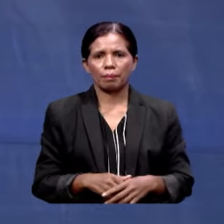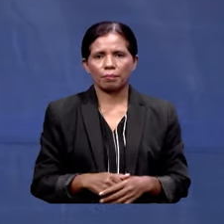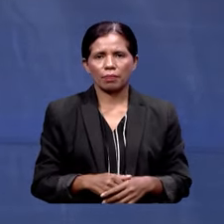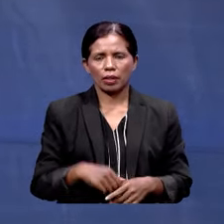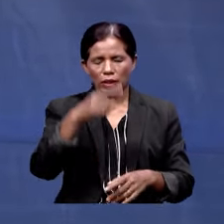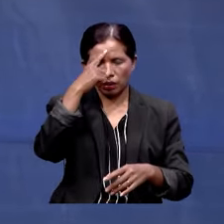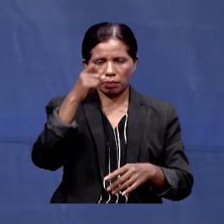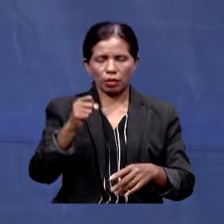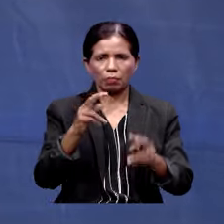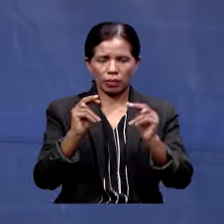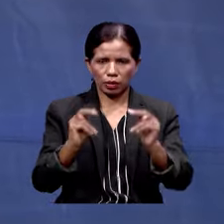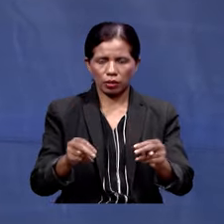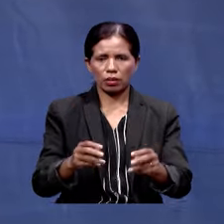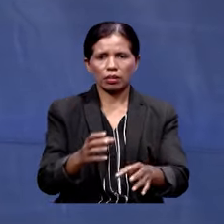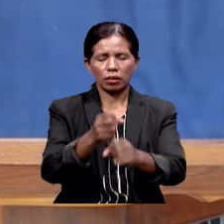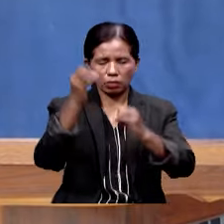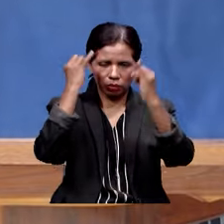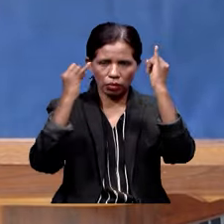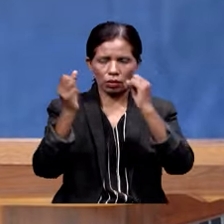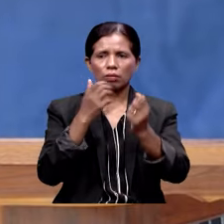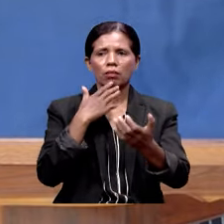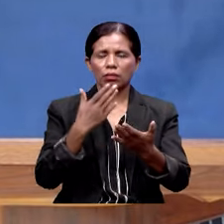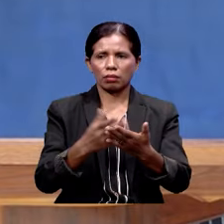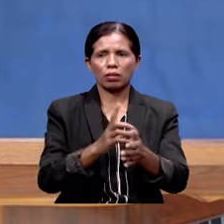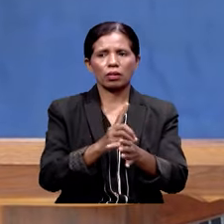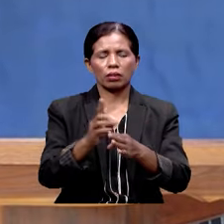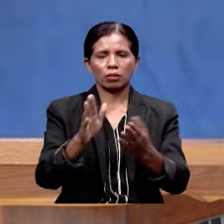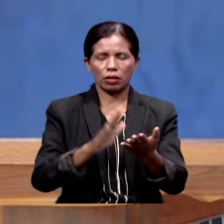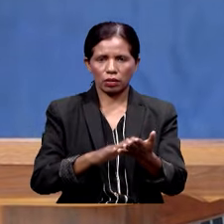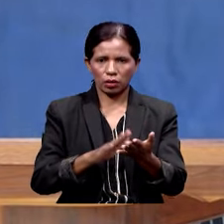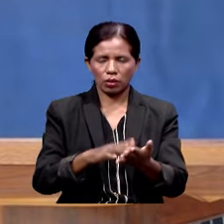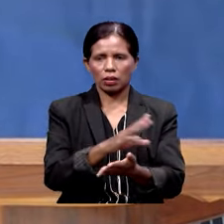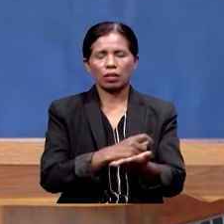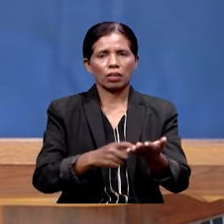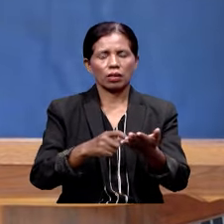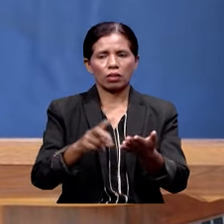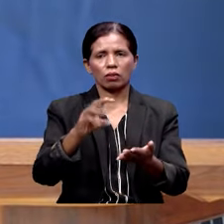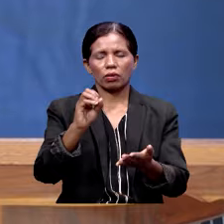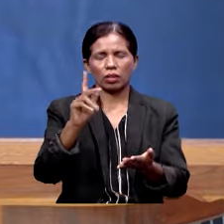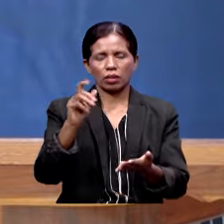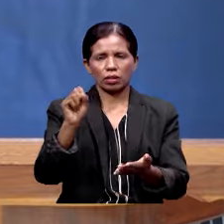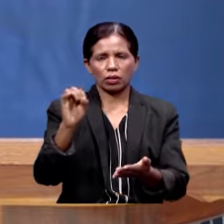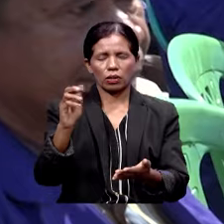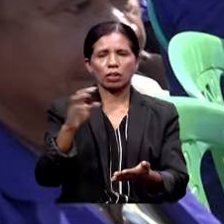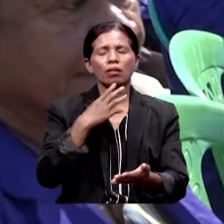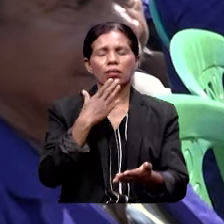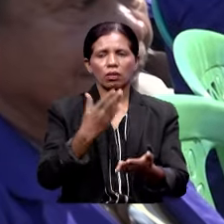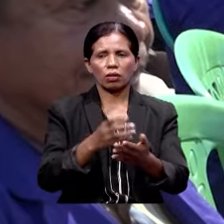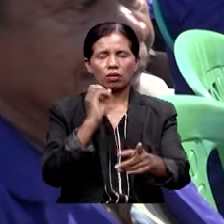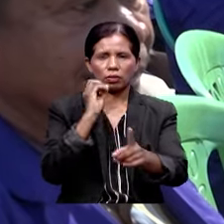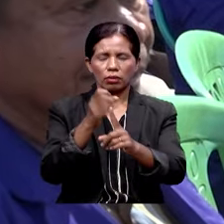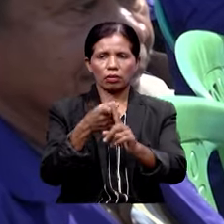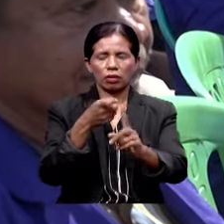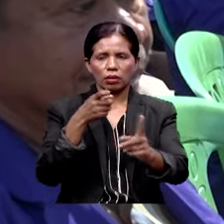Também da nema que precisa divulgar informação né, de dia. Diretor Escola Secundário Técnico Vocacional Iquiçá Ateten, objetivo russi